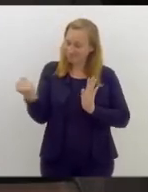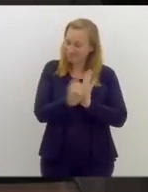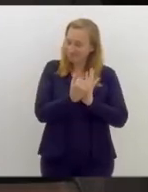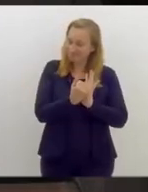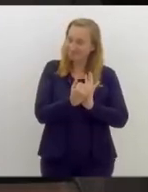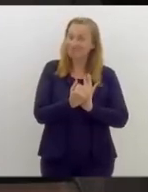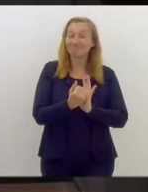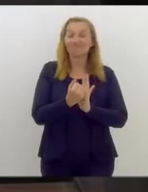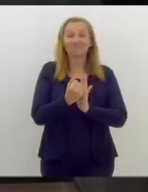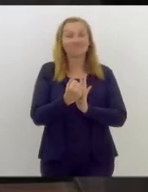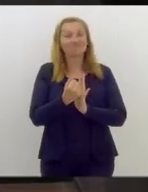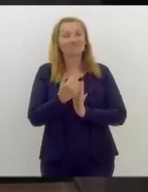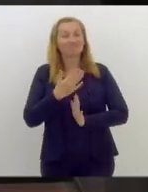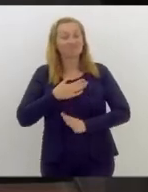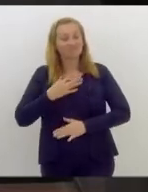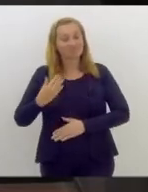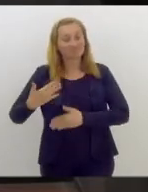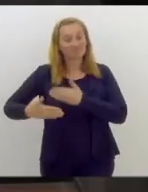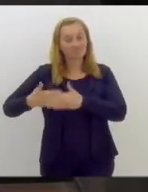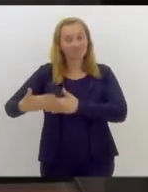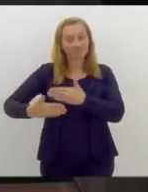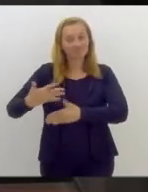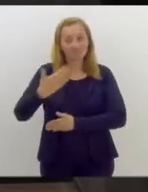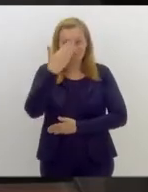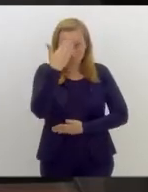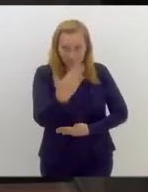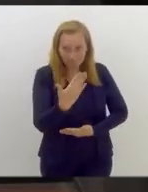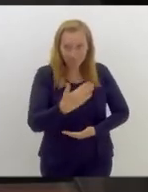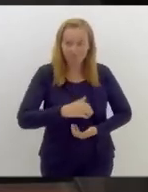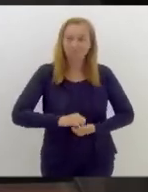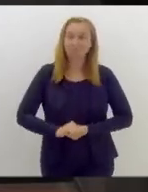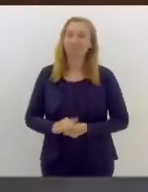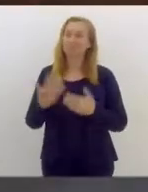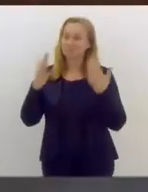e inesquecíveis de minha trajetória. Muito obrigado.